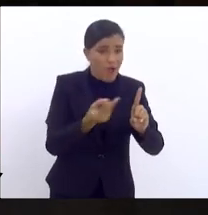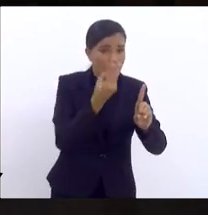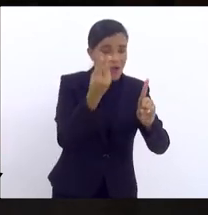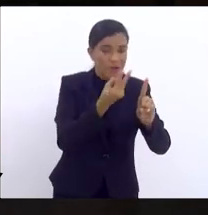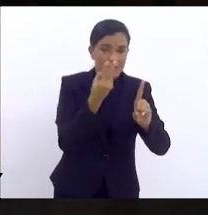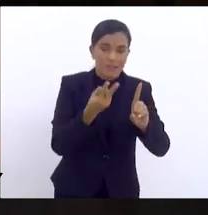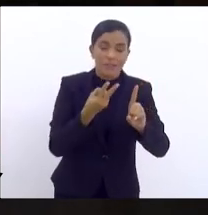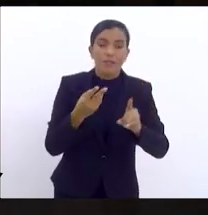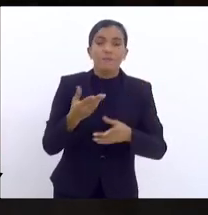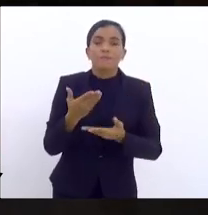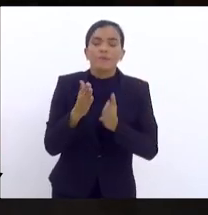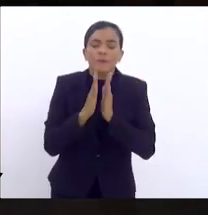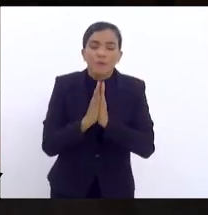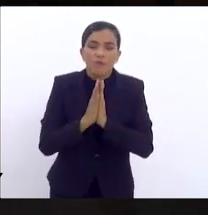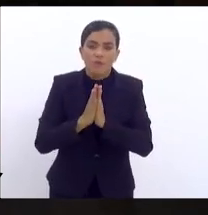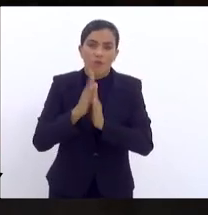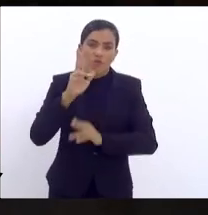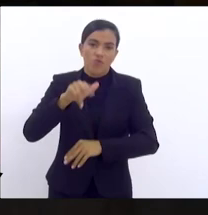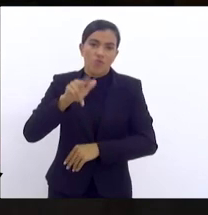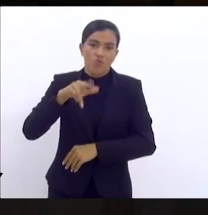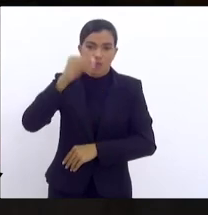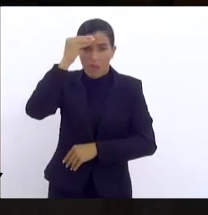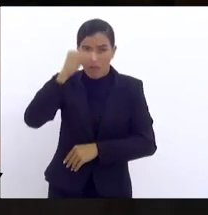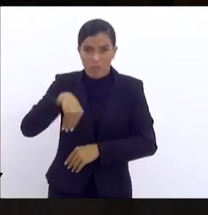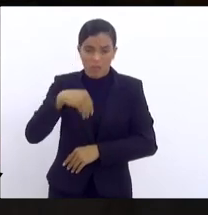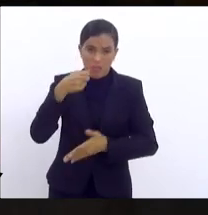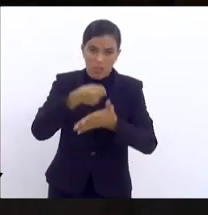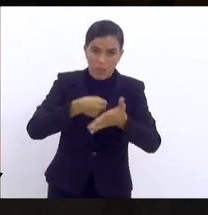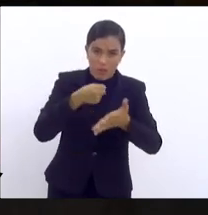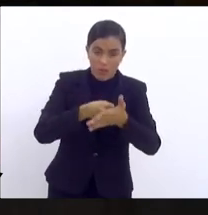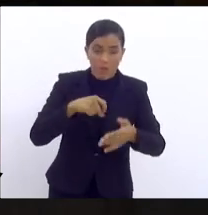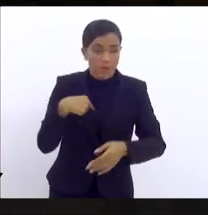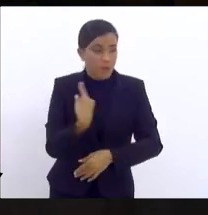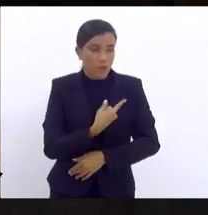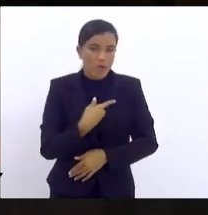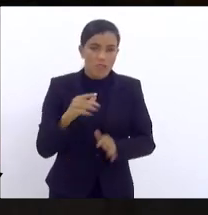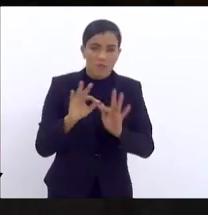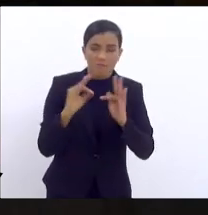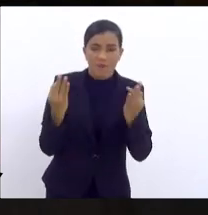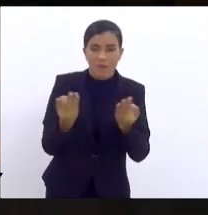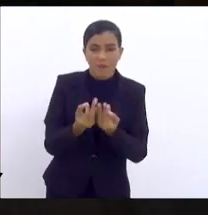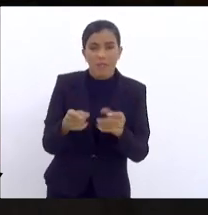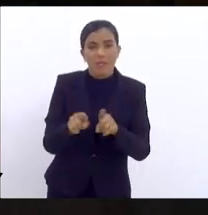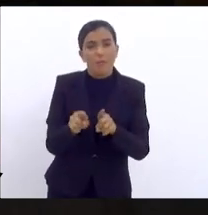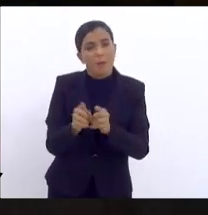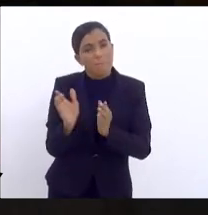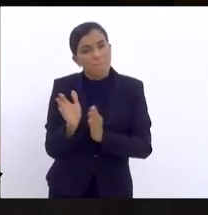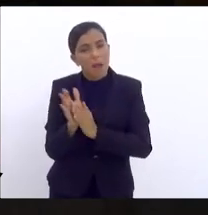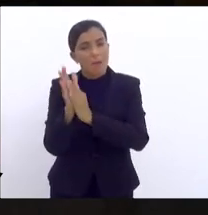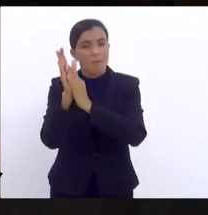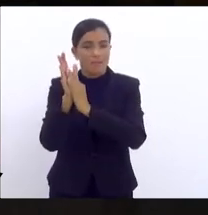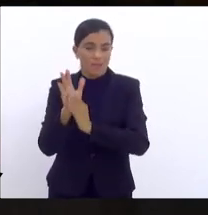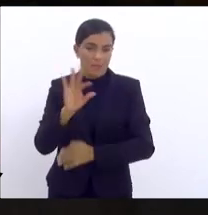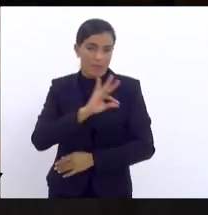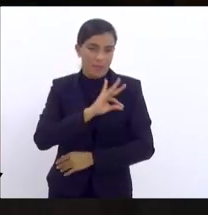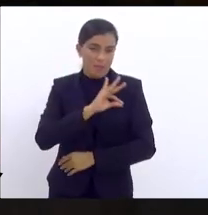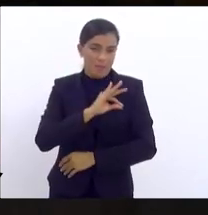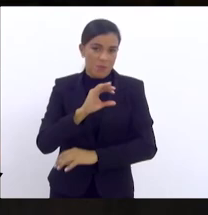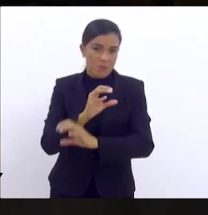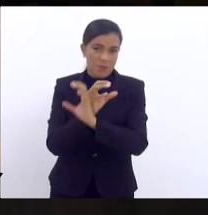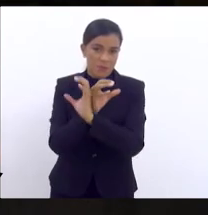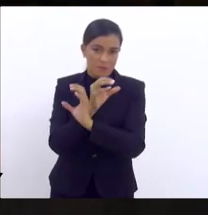desista né nunca desista de de lutar porque como eu falei nossas família parabenizar a polícia civil que faz um trabalho